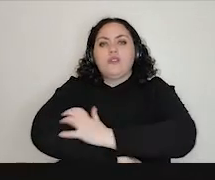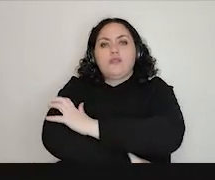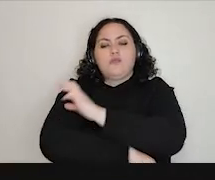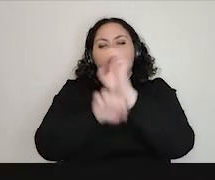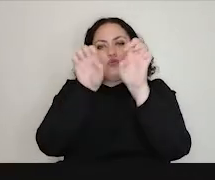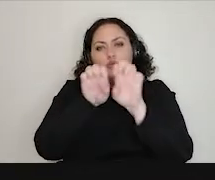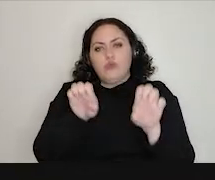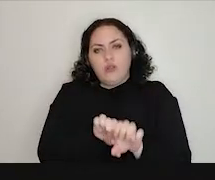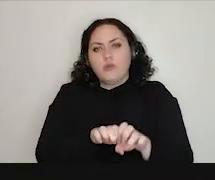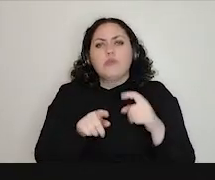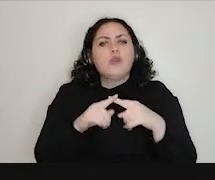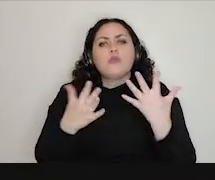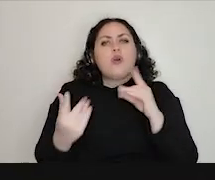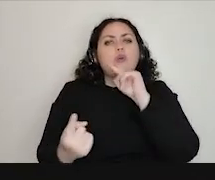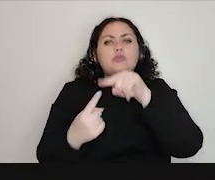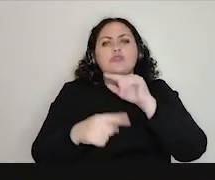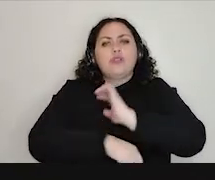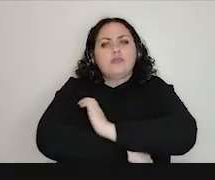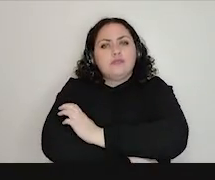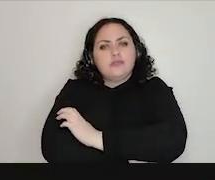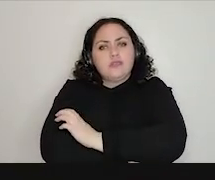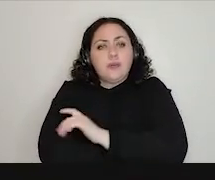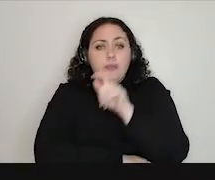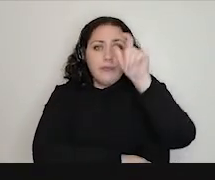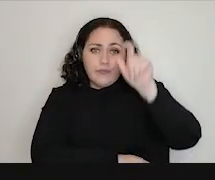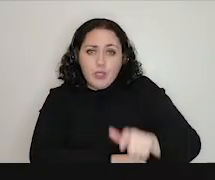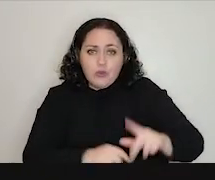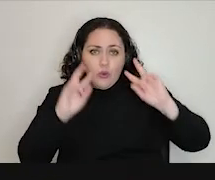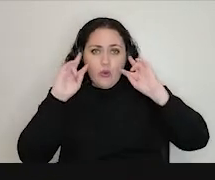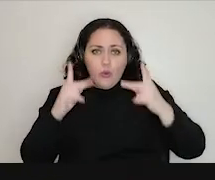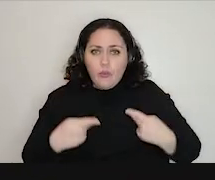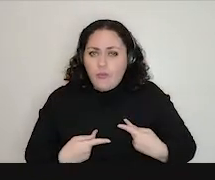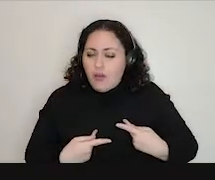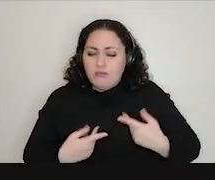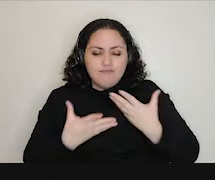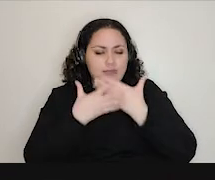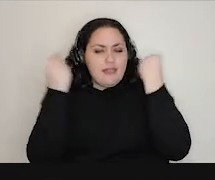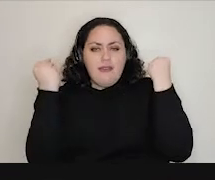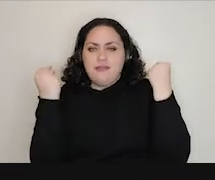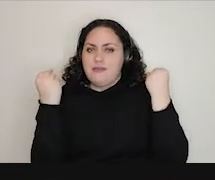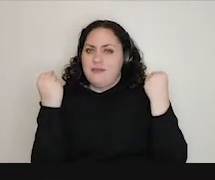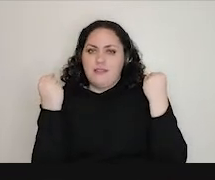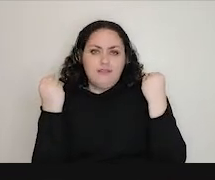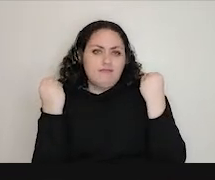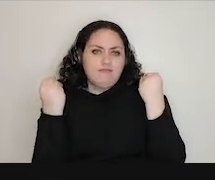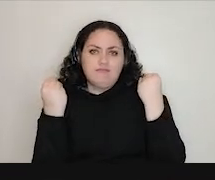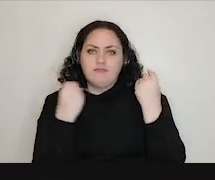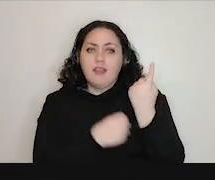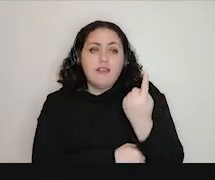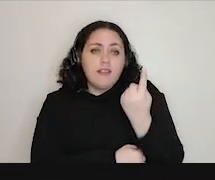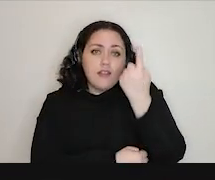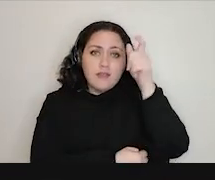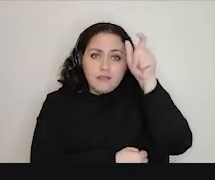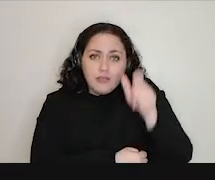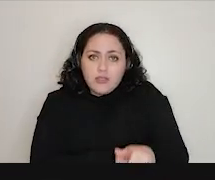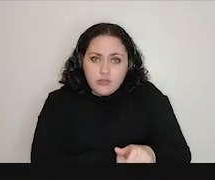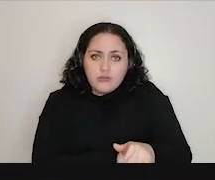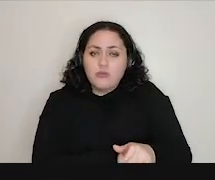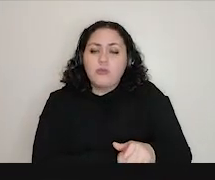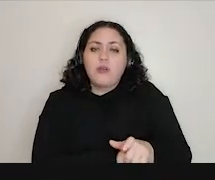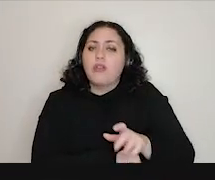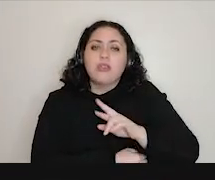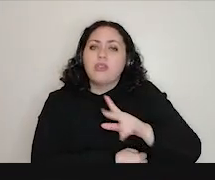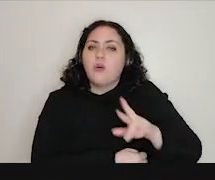né? Qual é o objetivo do racismo? É tirar a humanidade do indivíduo, né? É tornar ele uma coisa, é